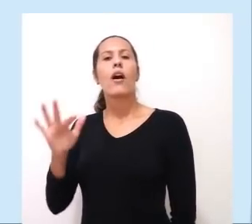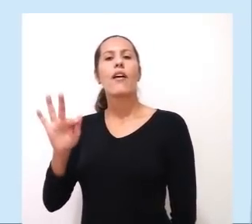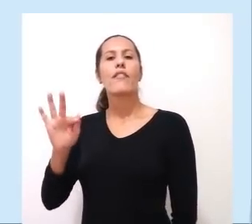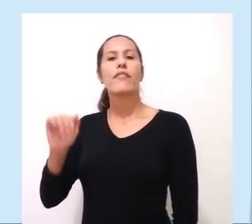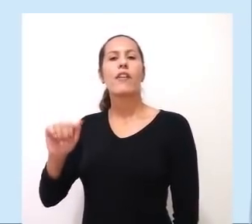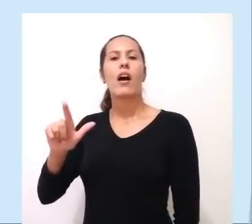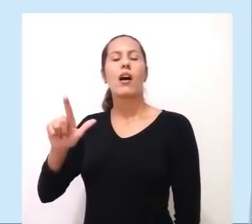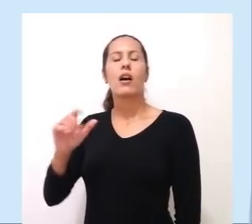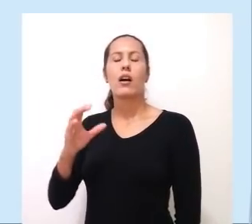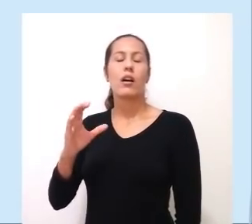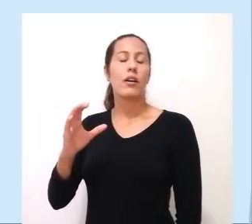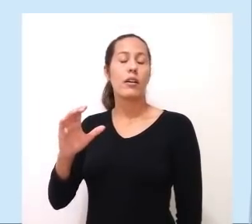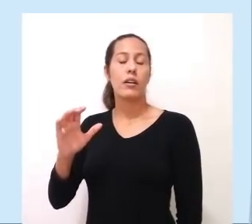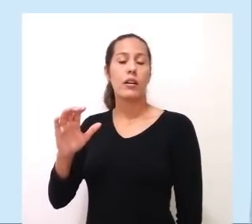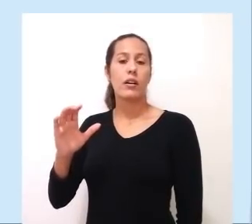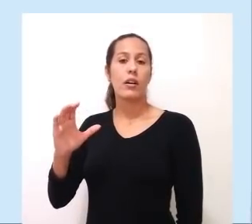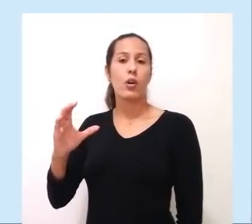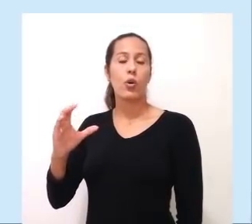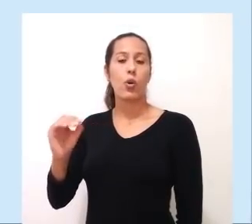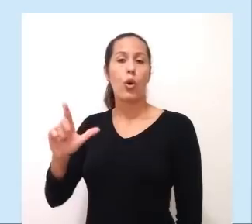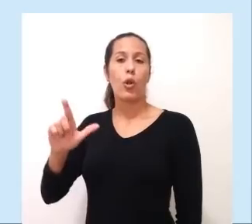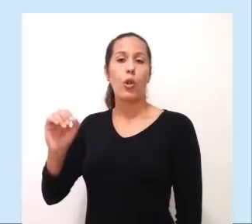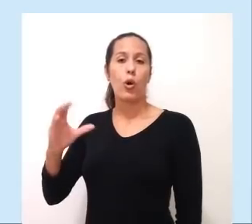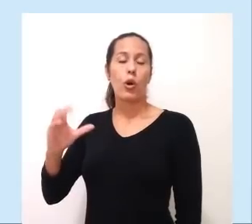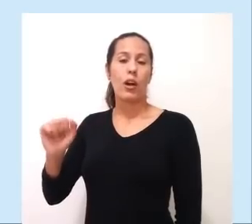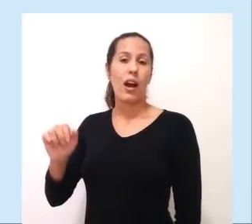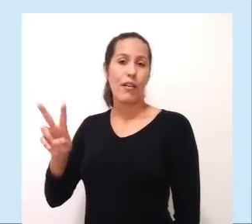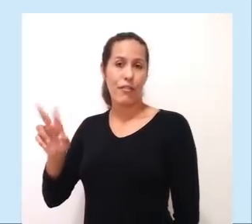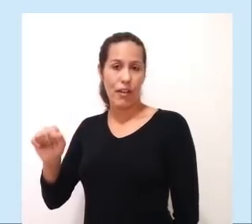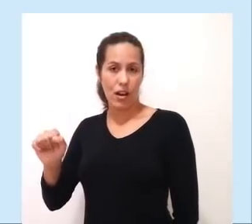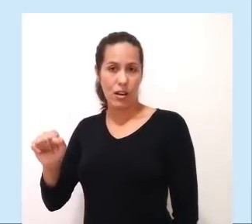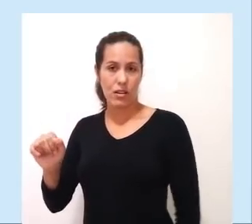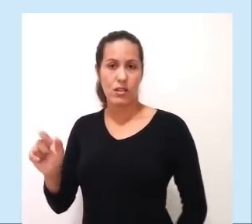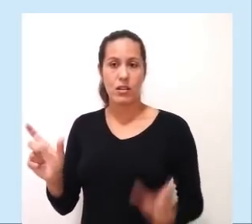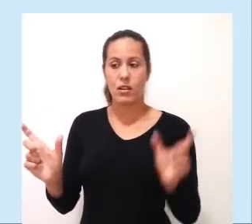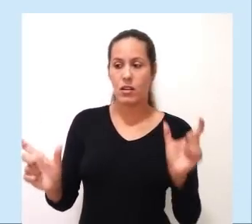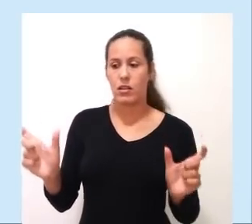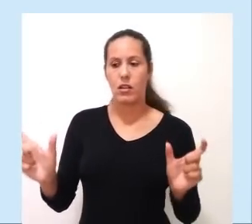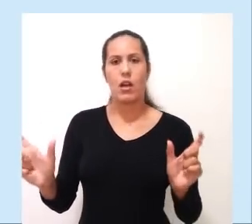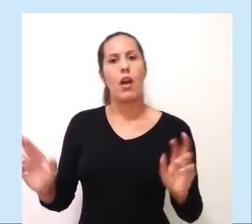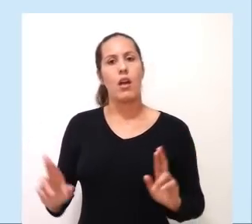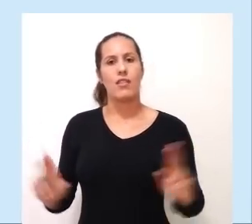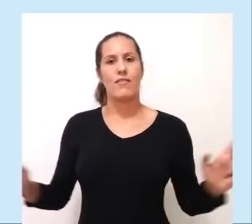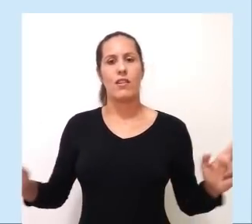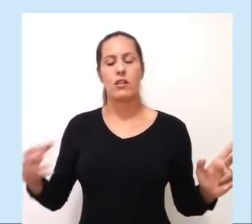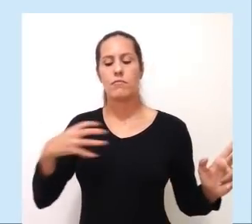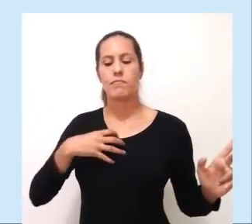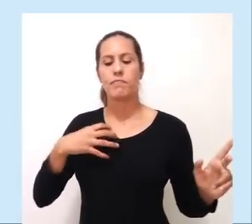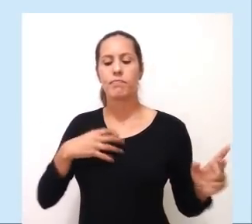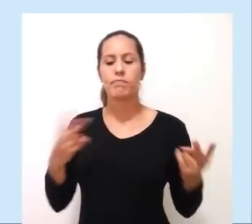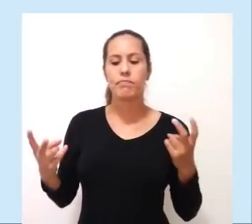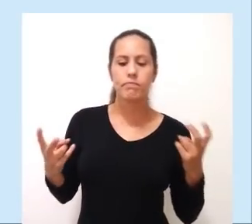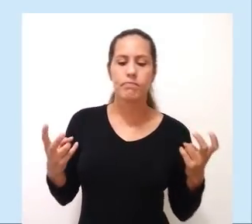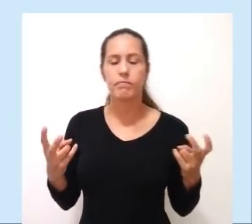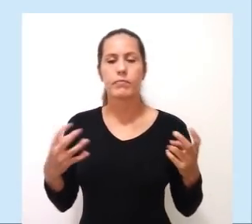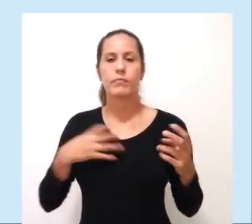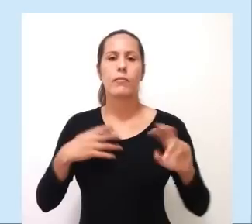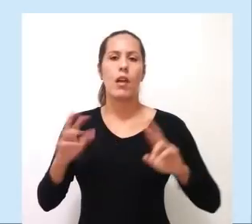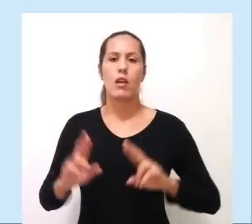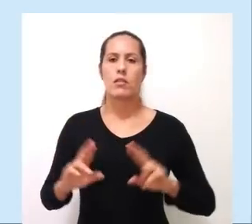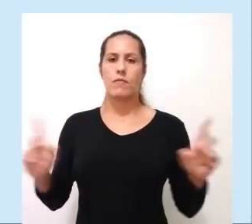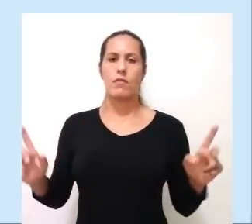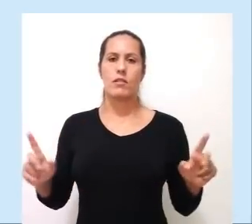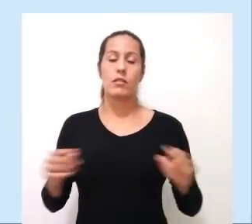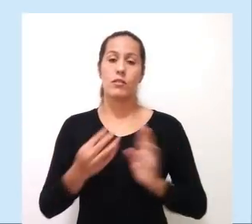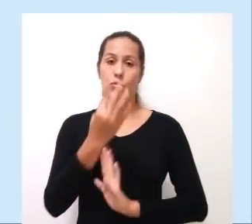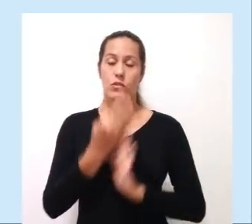a intencionalidade desses dois verbos dentro da notícia? É importante sempre salientar que o texto